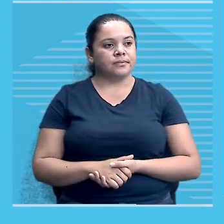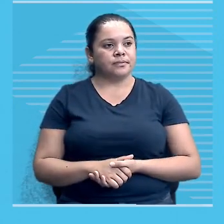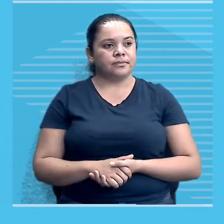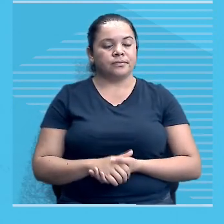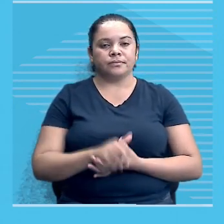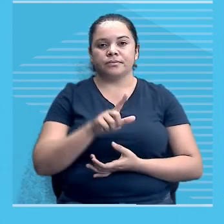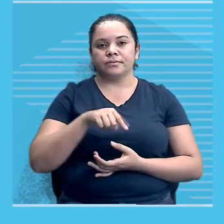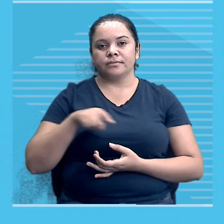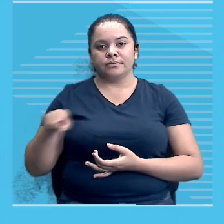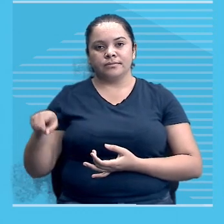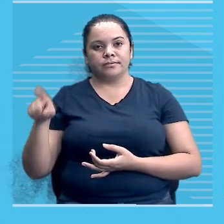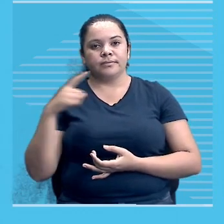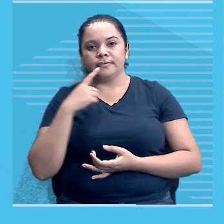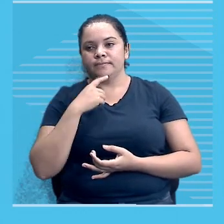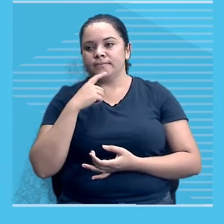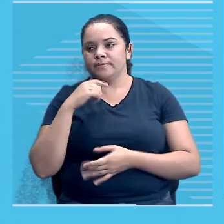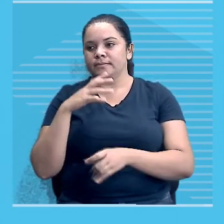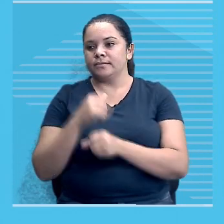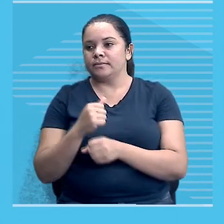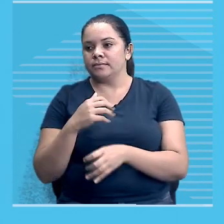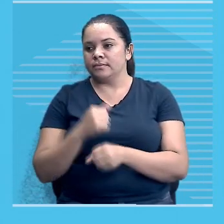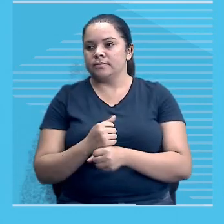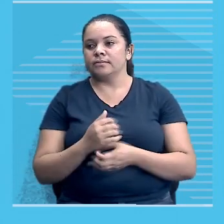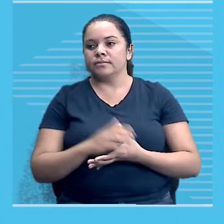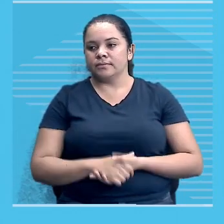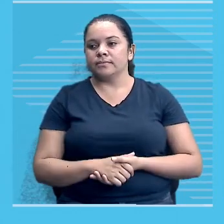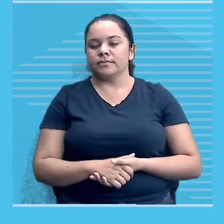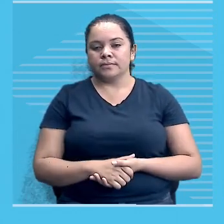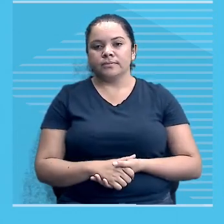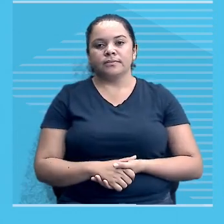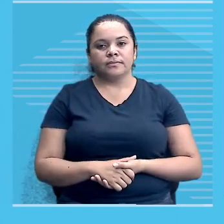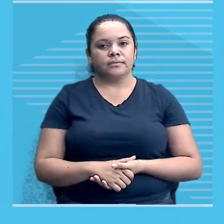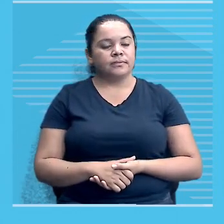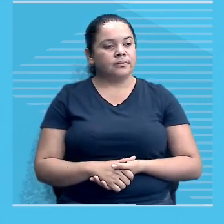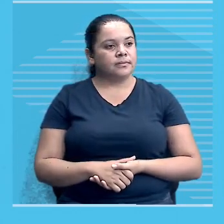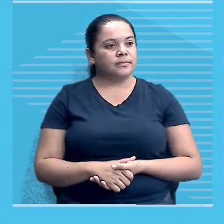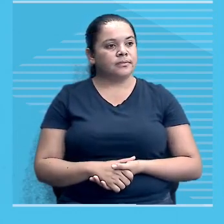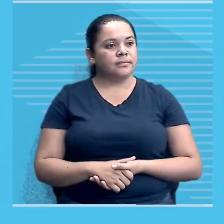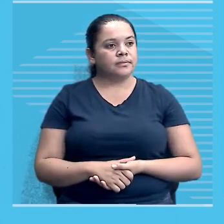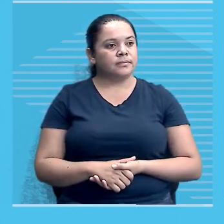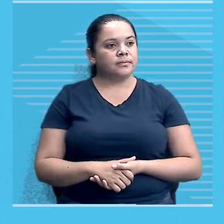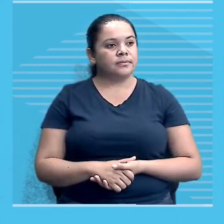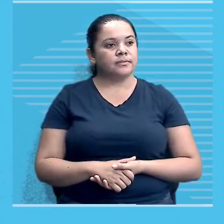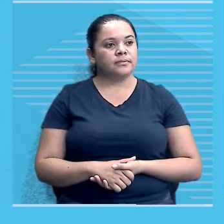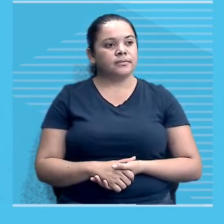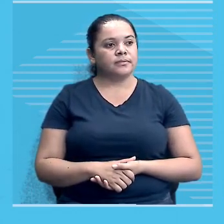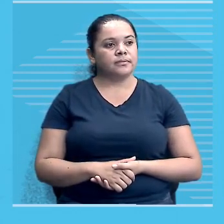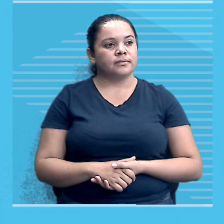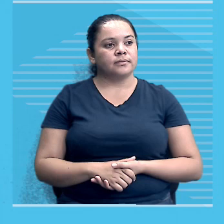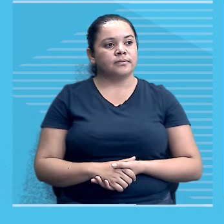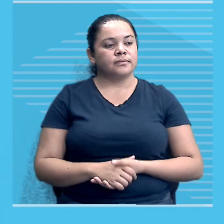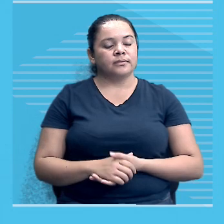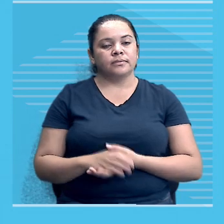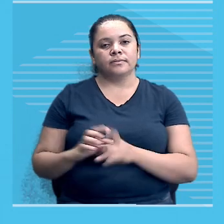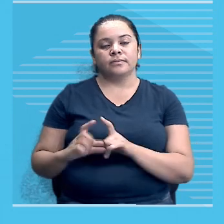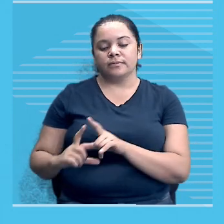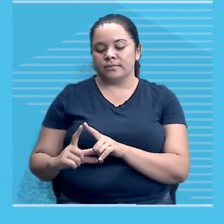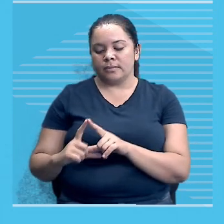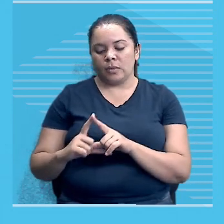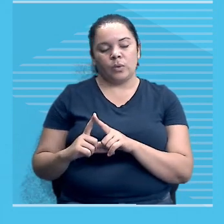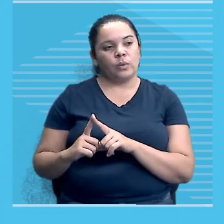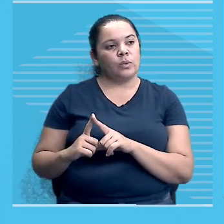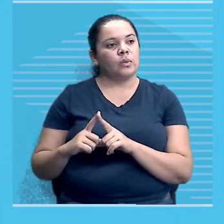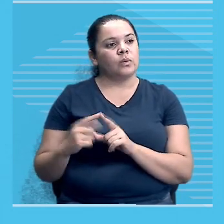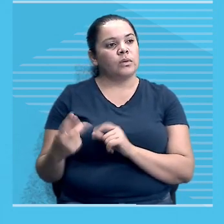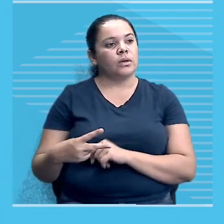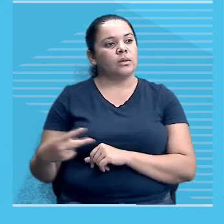é 0 meu povo é zero Então o meu Delta AC = 16 que que